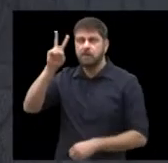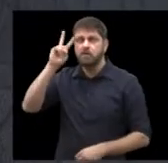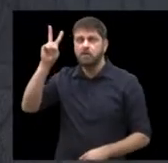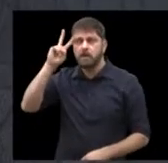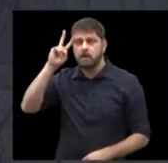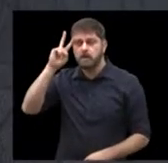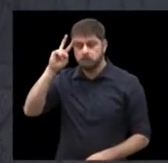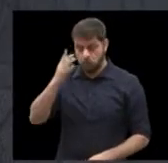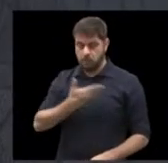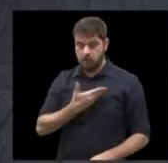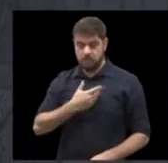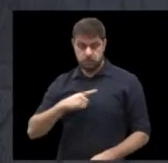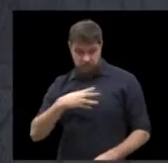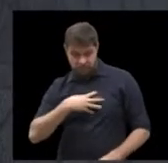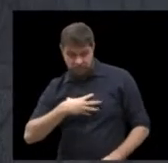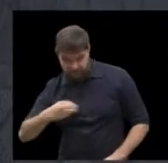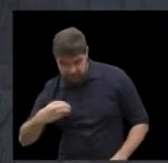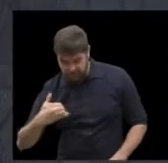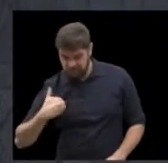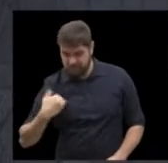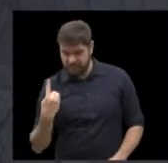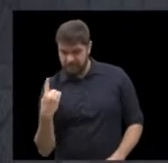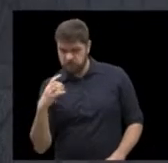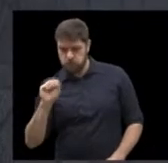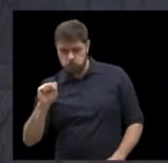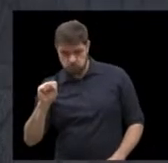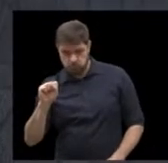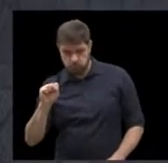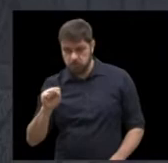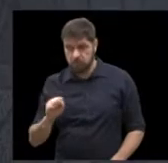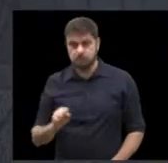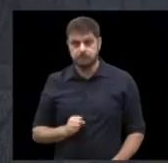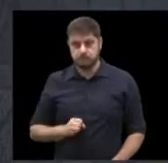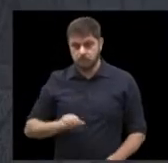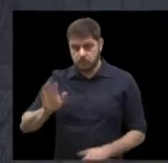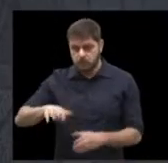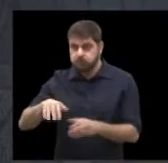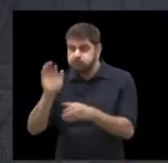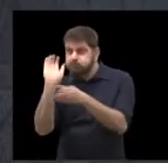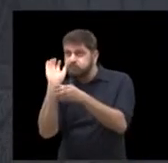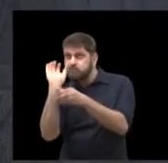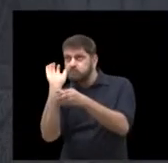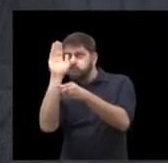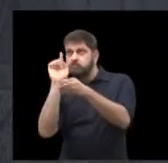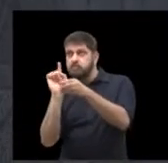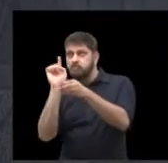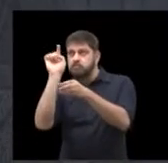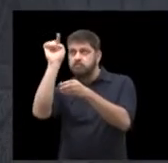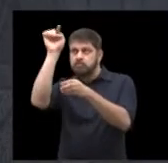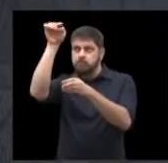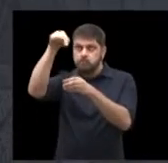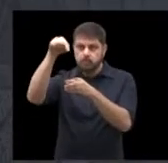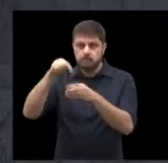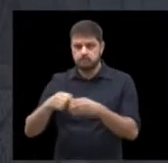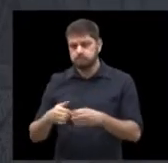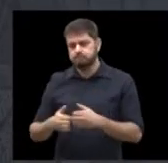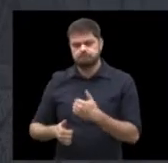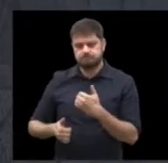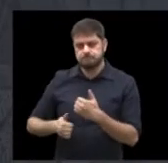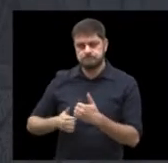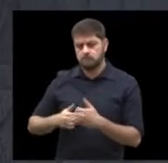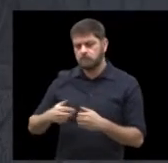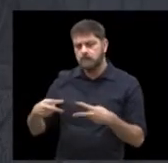de um colega, um rapazinho de quase 18 anos na época, jogando basquete, estava jogando basquete